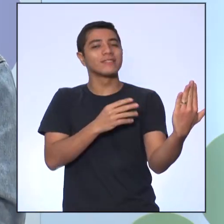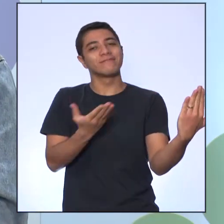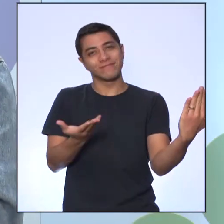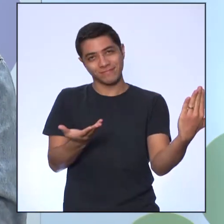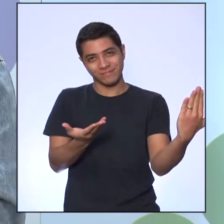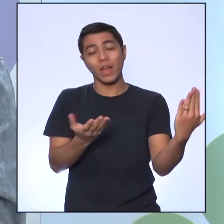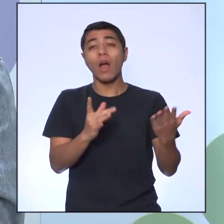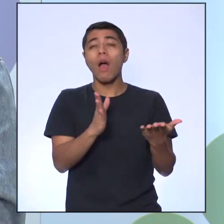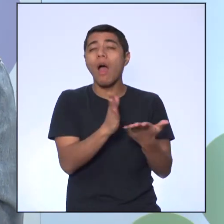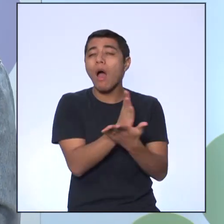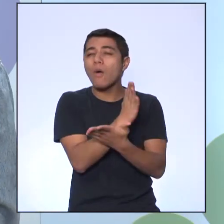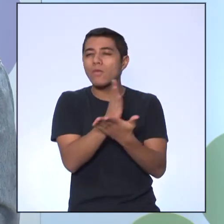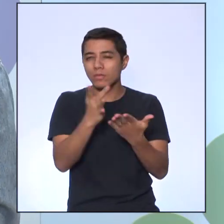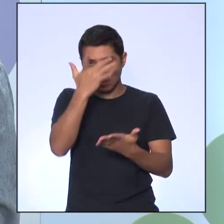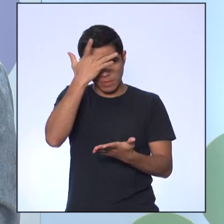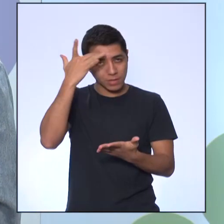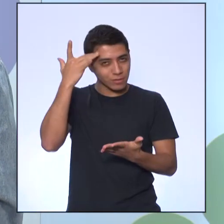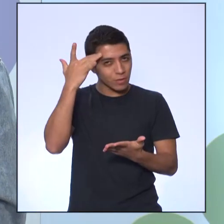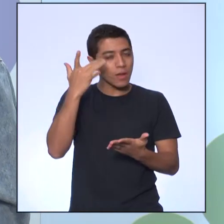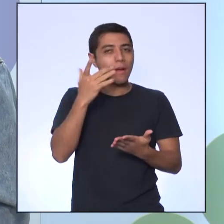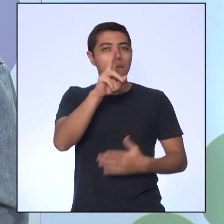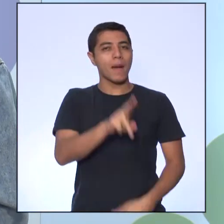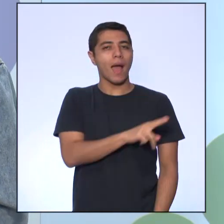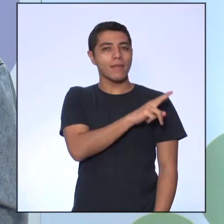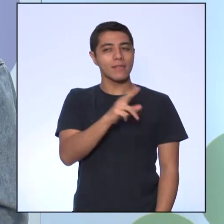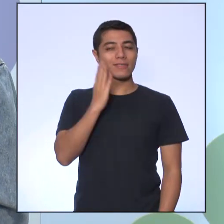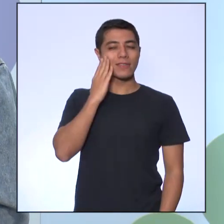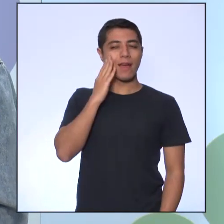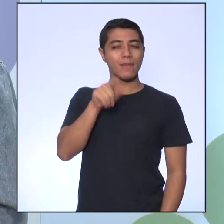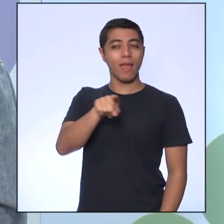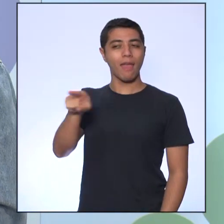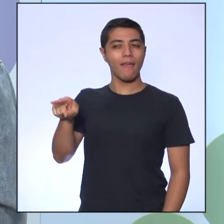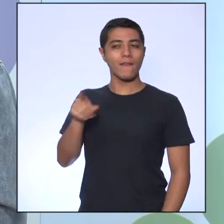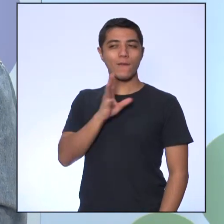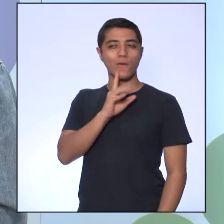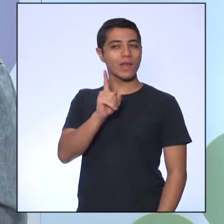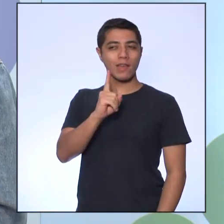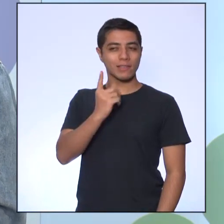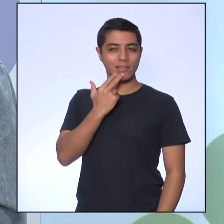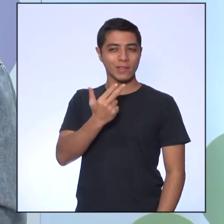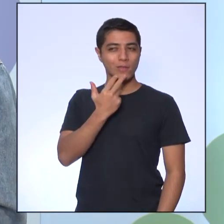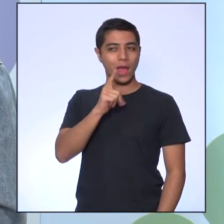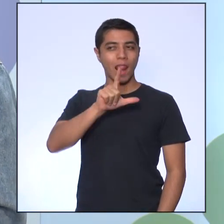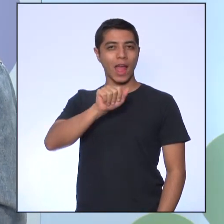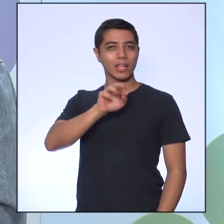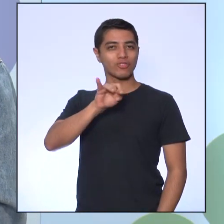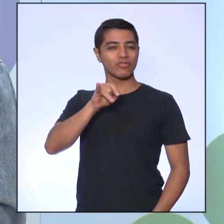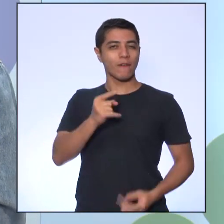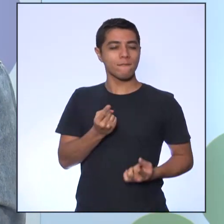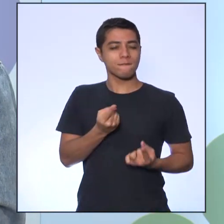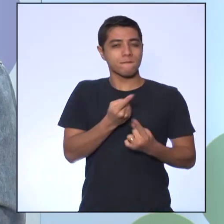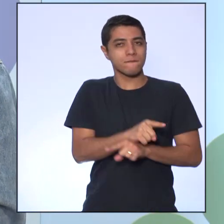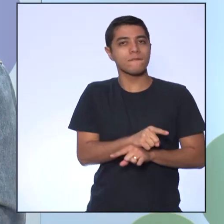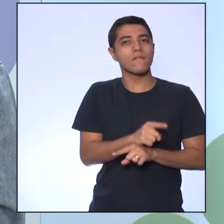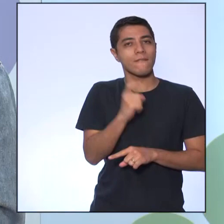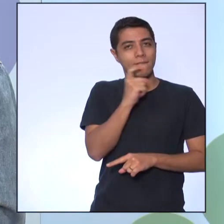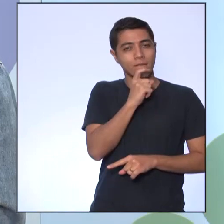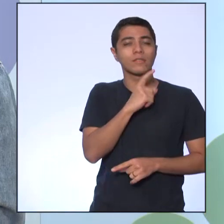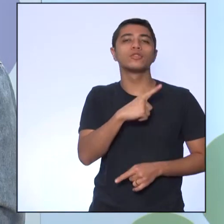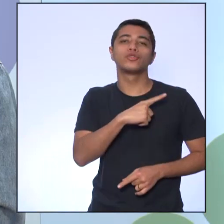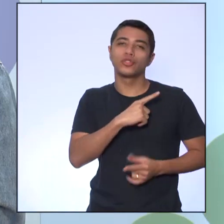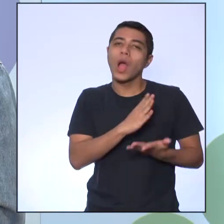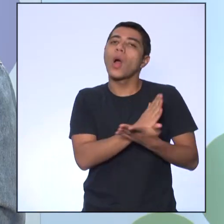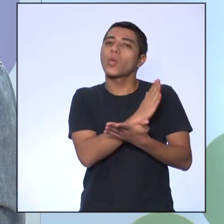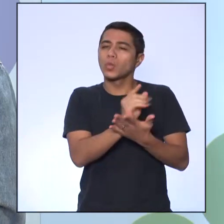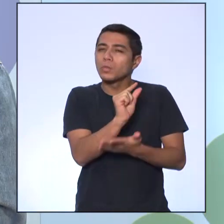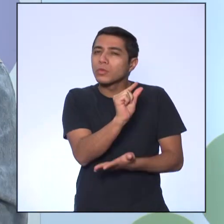que deturpavam um pouquinho o que estava escrito ali. Então, para John Hus e para Wycliffe, era muito importante que as pessoas tivessem acesso ao